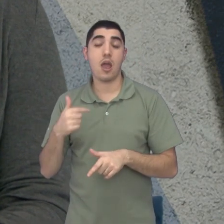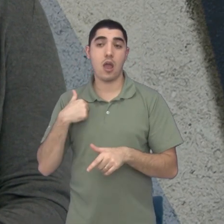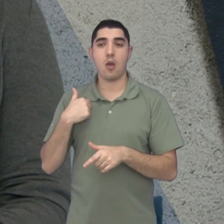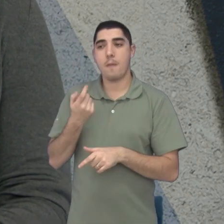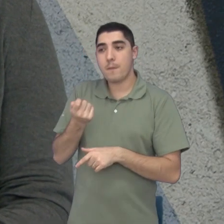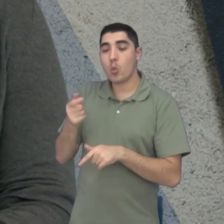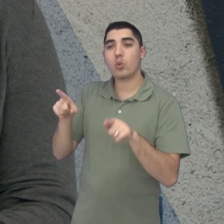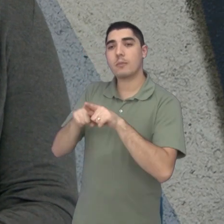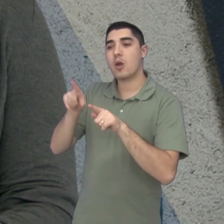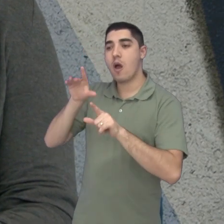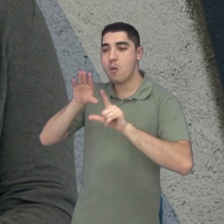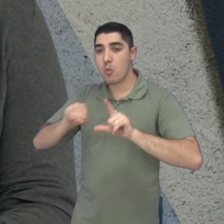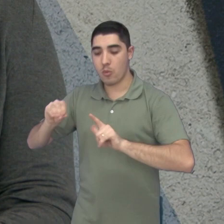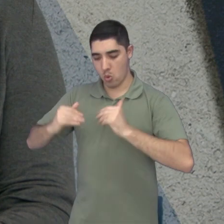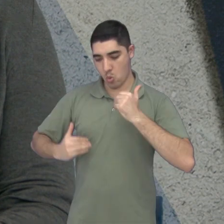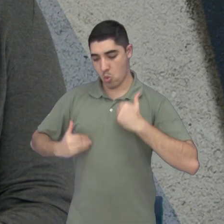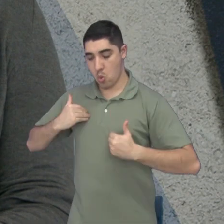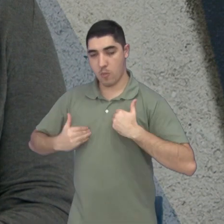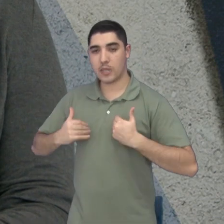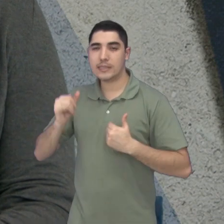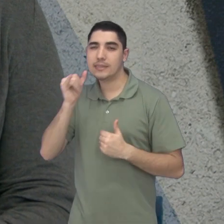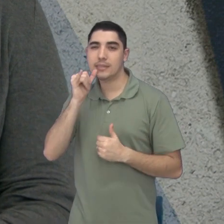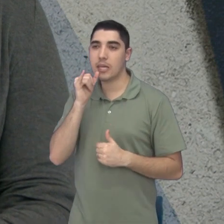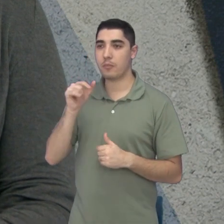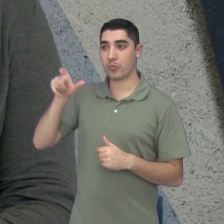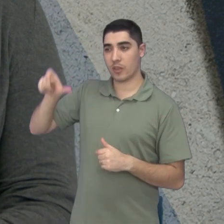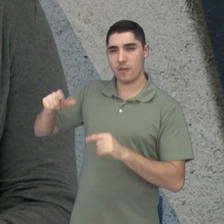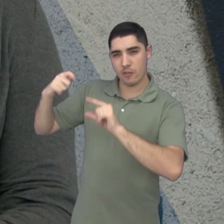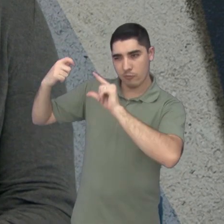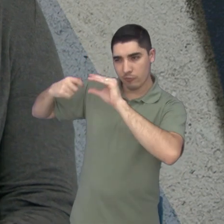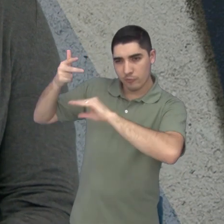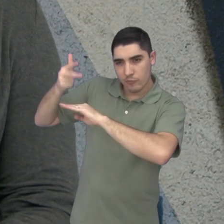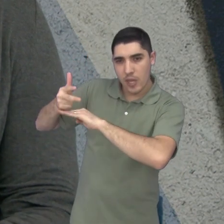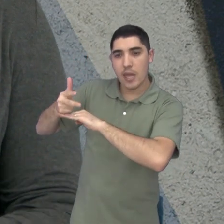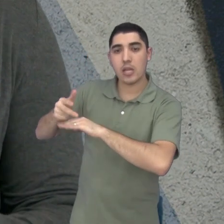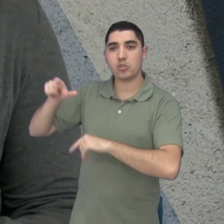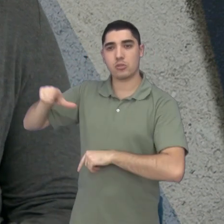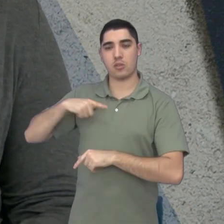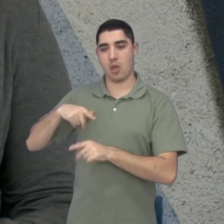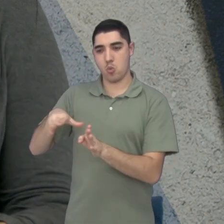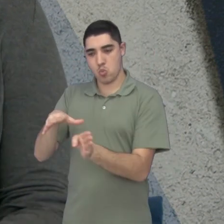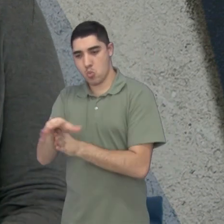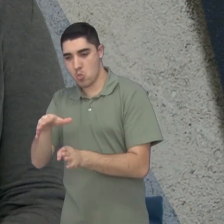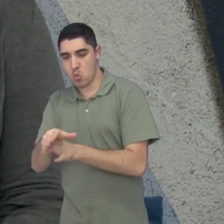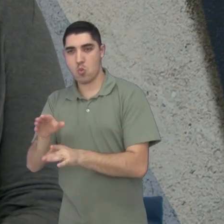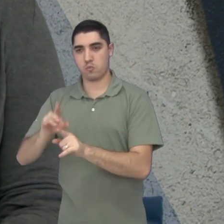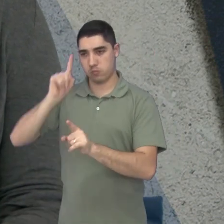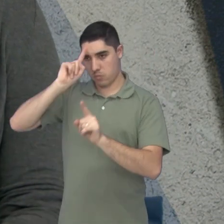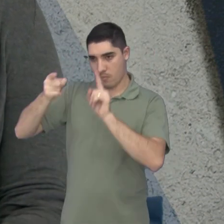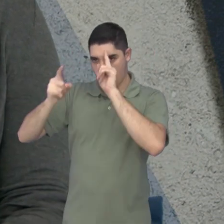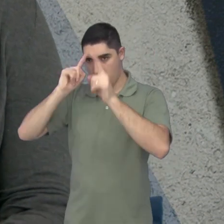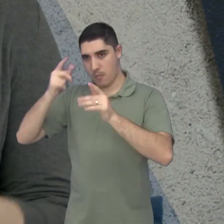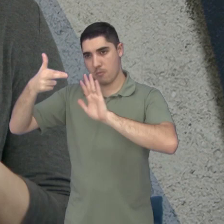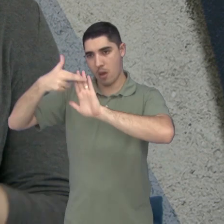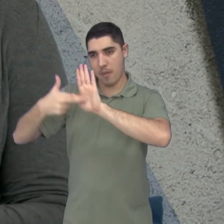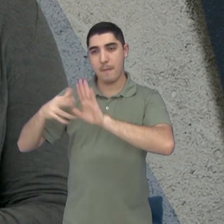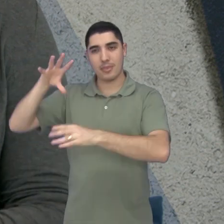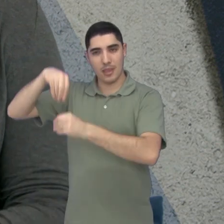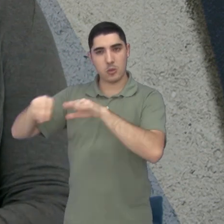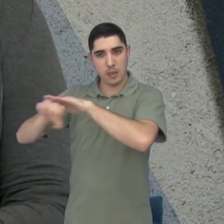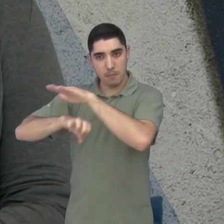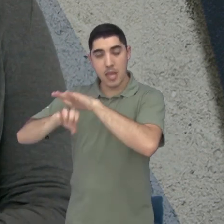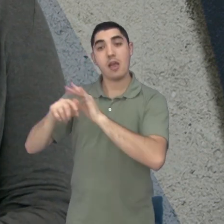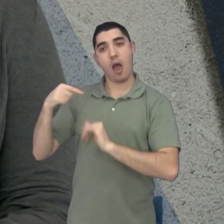locução corporativa. Então, assim, muitos vídeos de, não sei, de instrução ou algum tutorial para alguma empresa, sabe? Que é mais